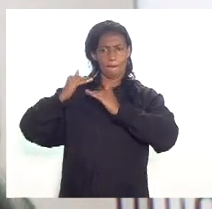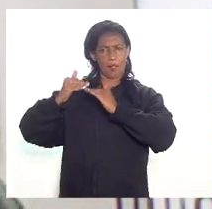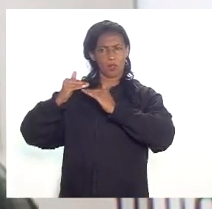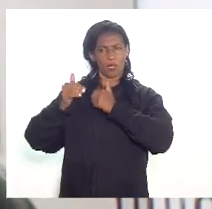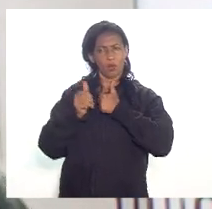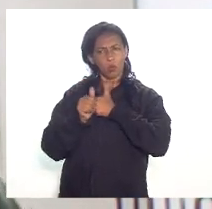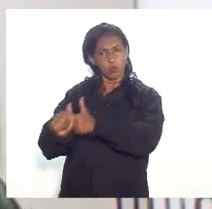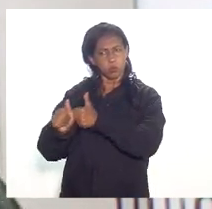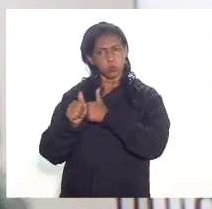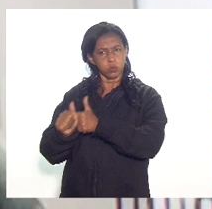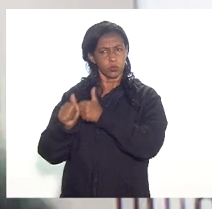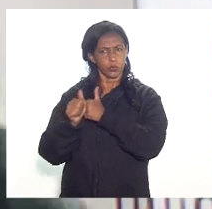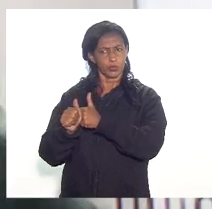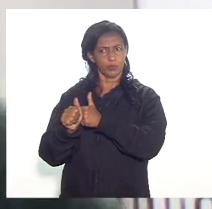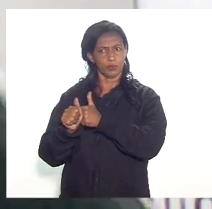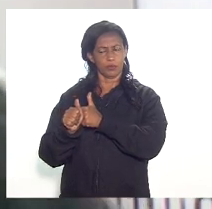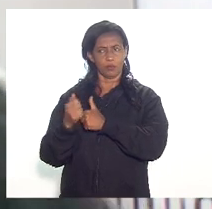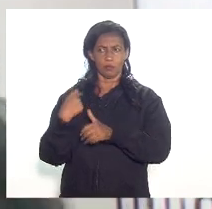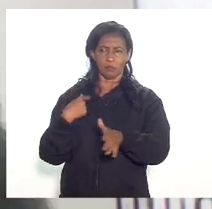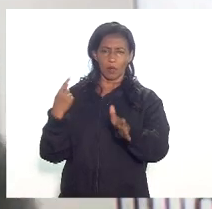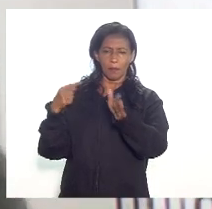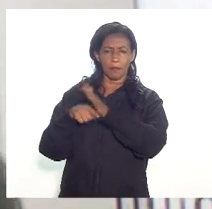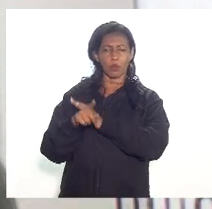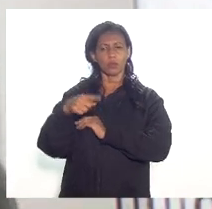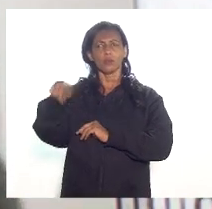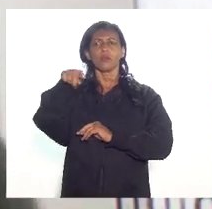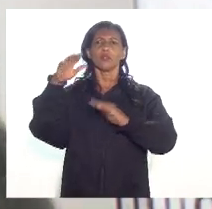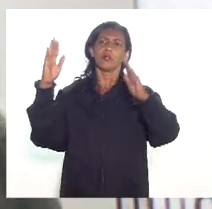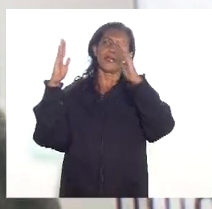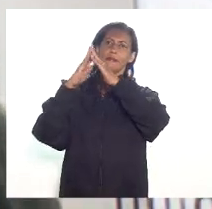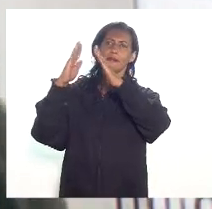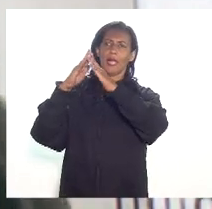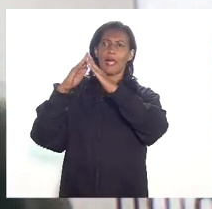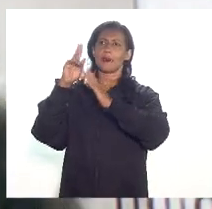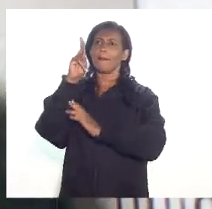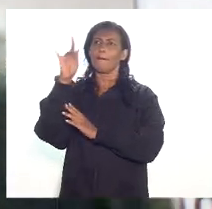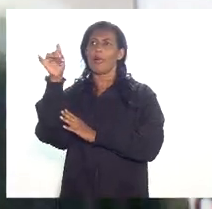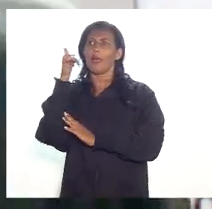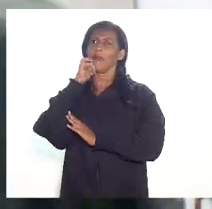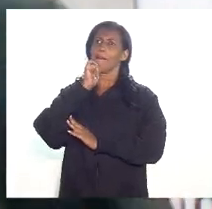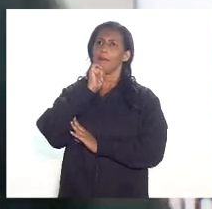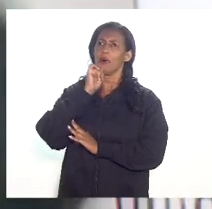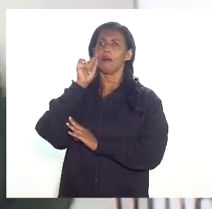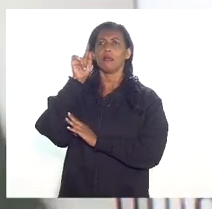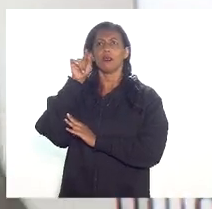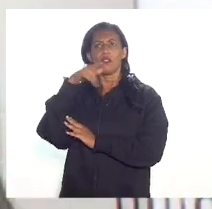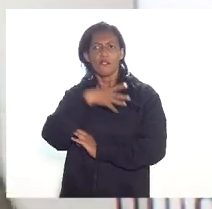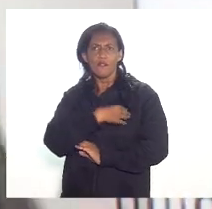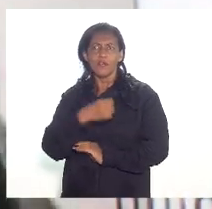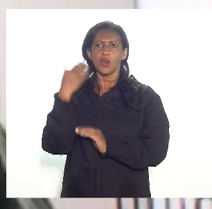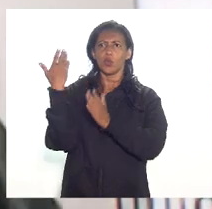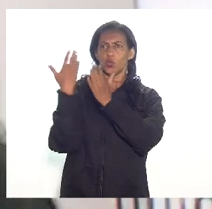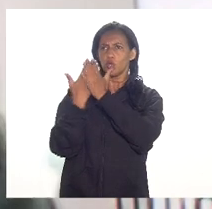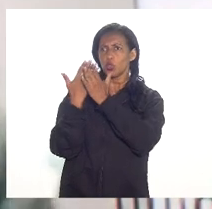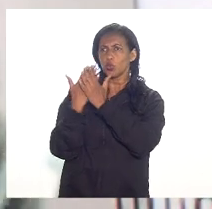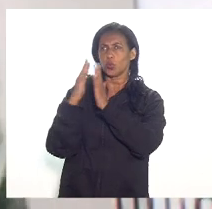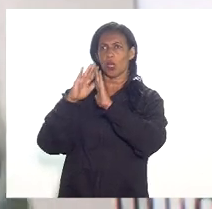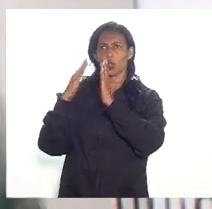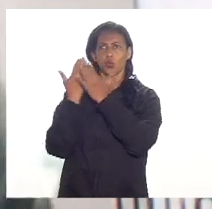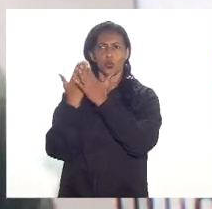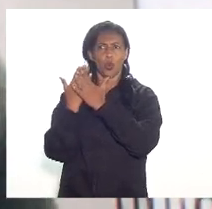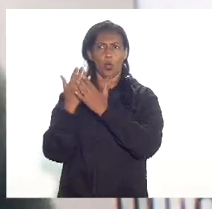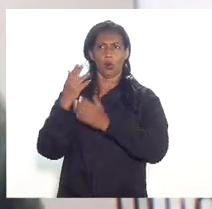perseguição eu pergunto para quem está nos assistindo que é pai que é mãe que tem seus filhos na escola pública ou na escola privada